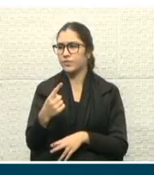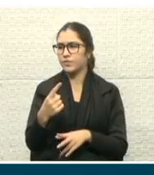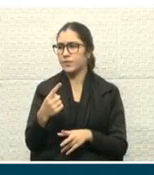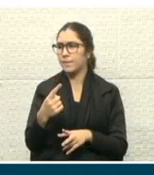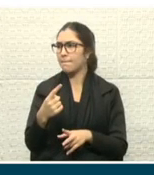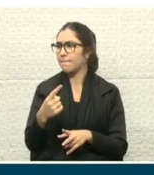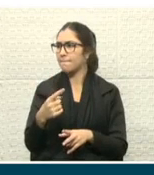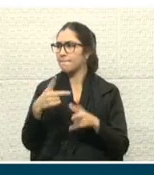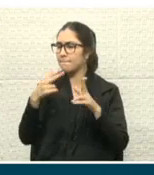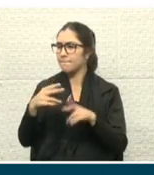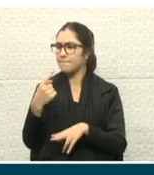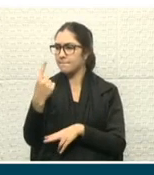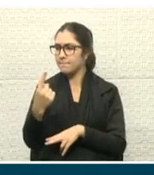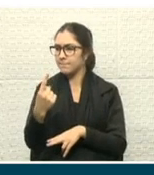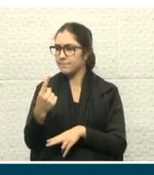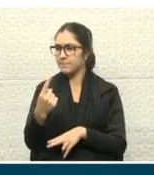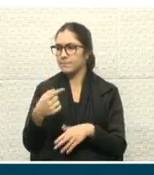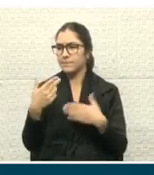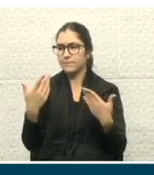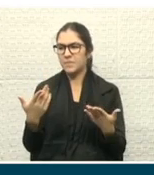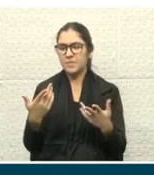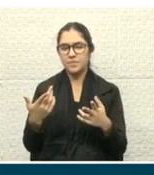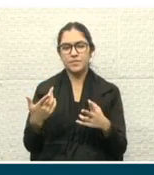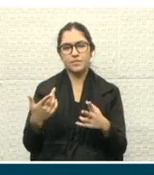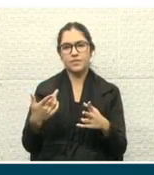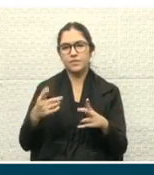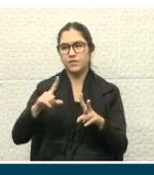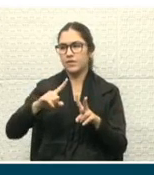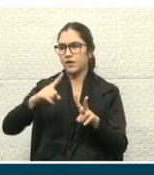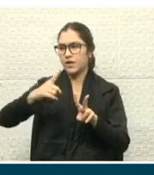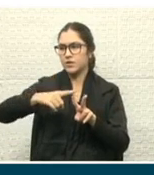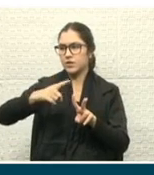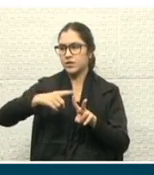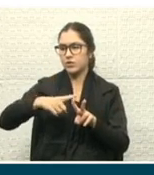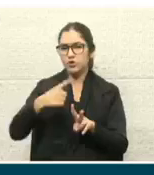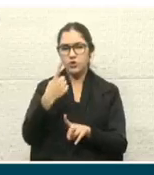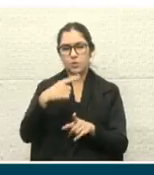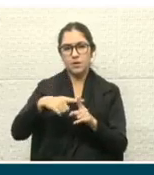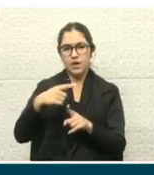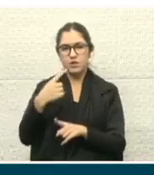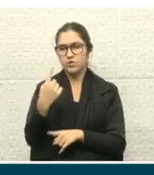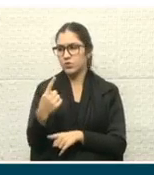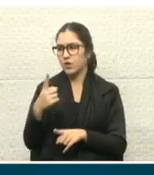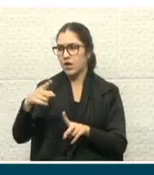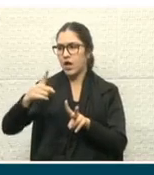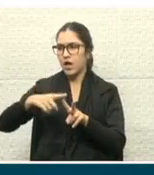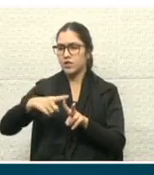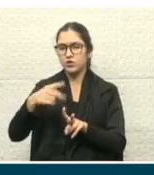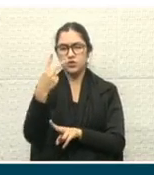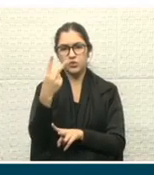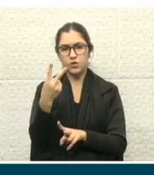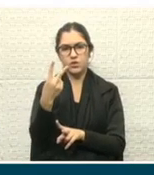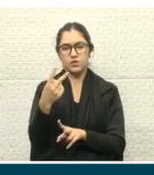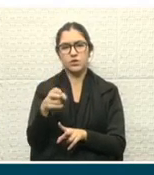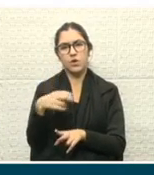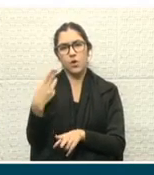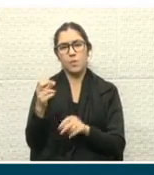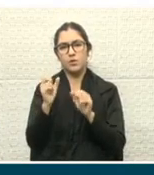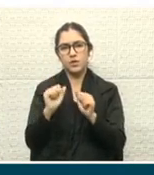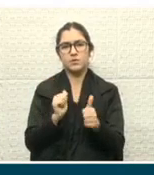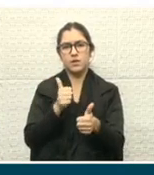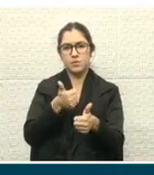1. Então, no caso, a raiz de 1 mais 1, raiz de 2, ou